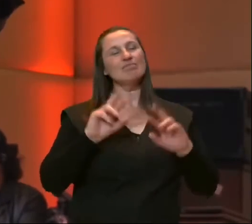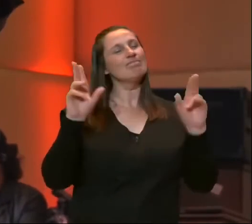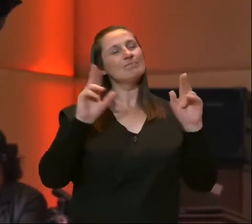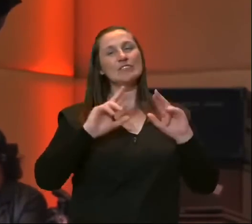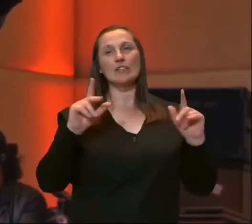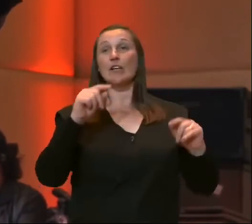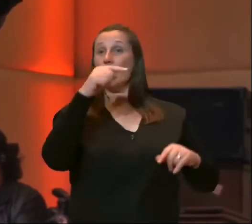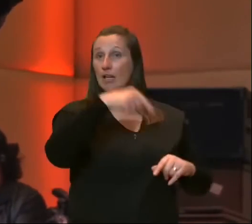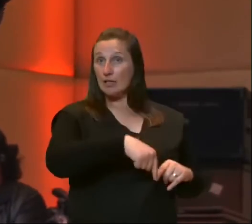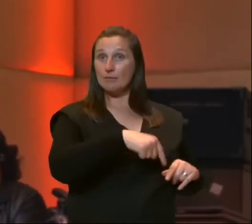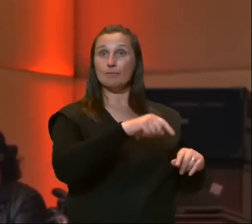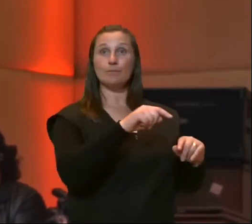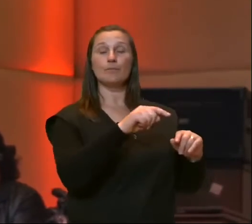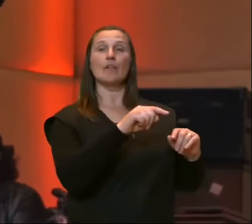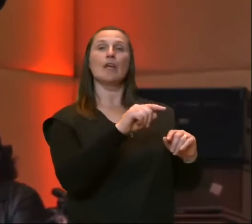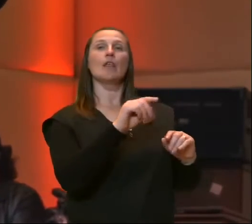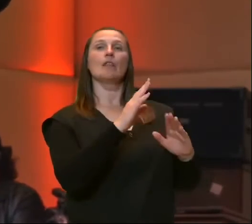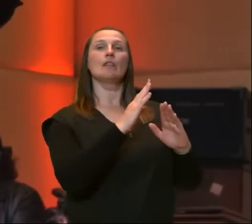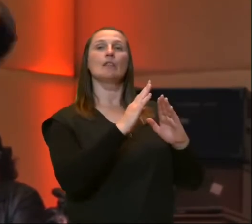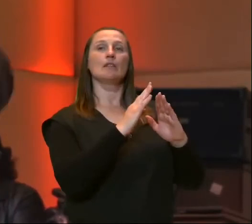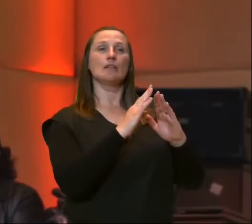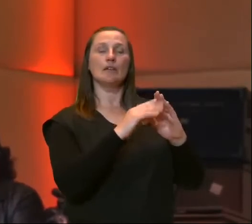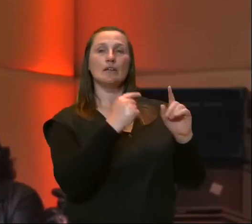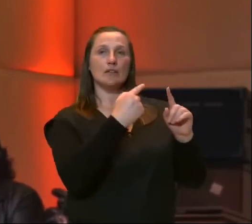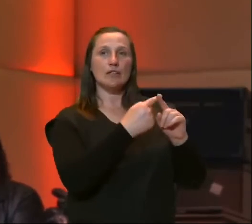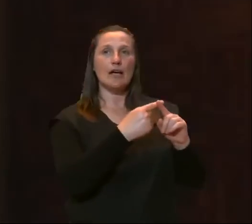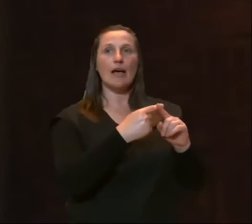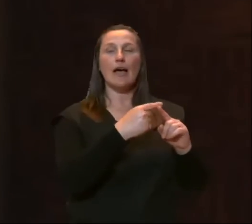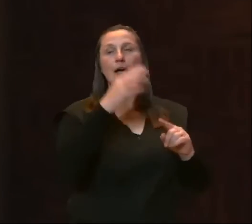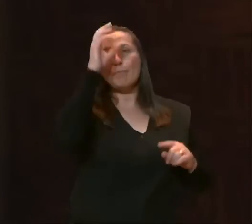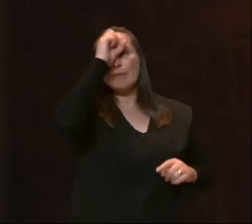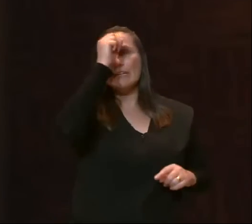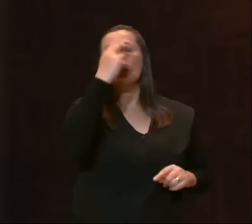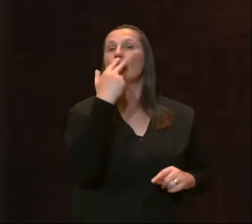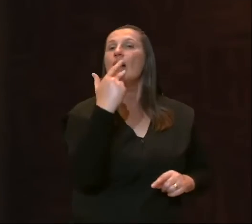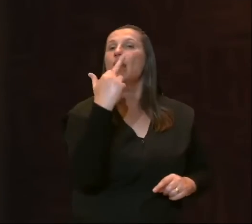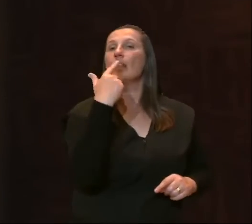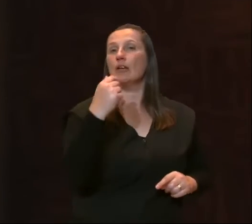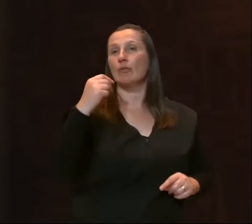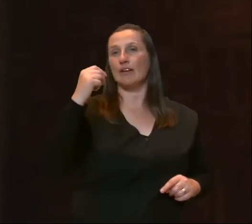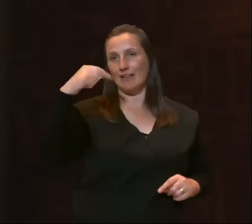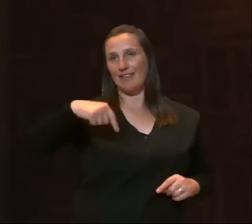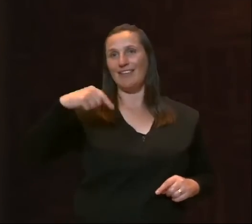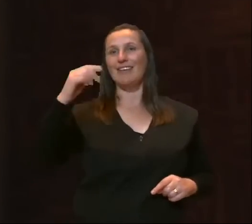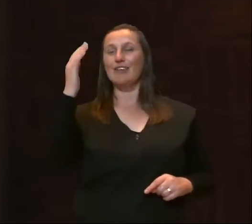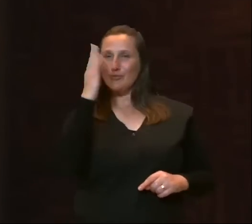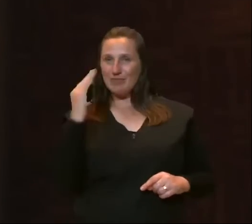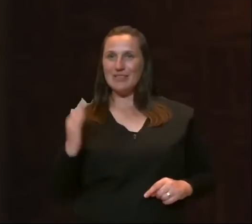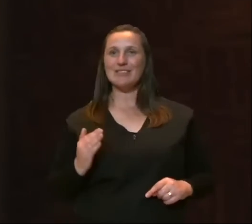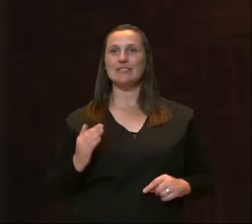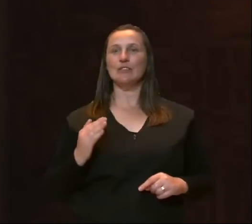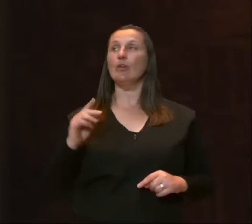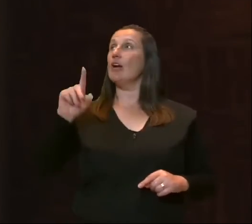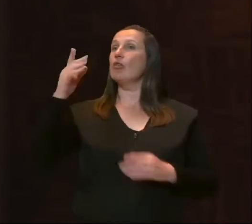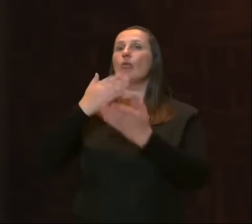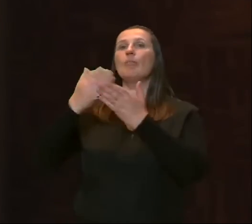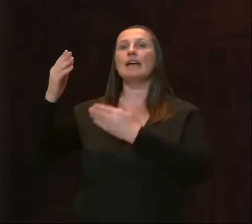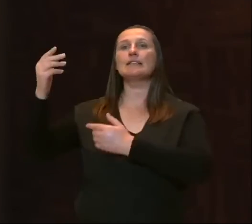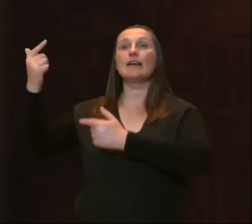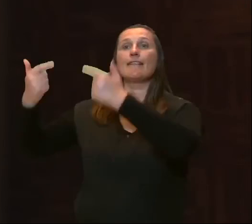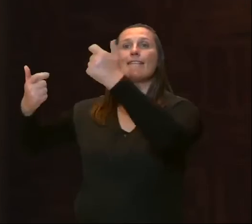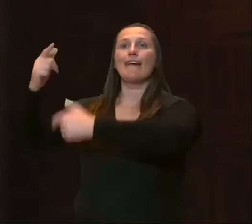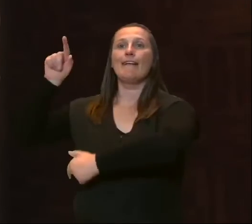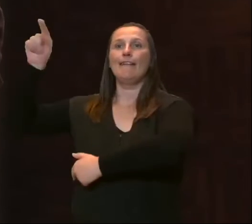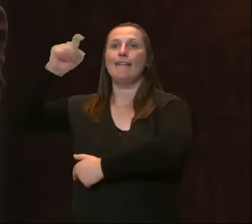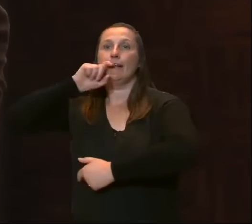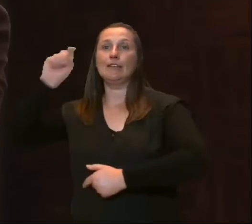3 anos. Depois que aprenderam a língua, estoura uma guerra na Ucrânia. Eles estão num lugar